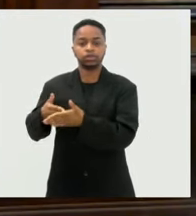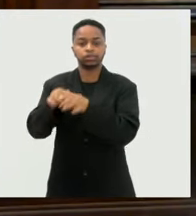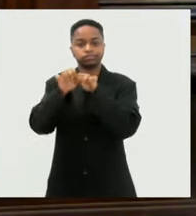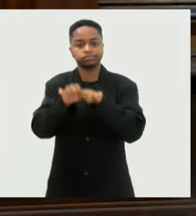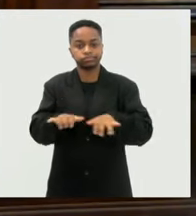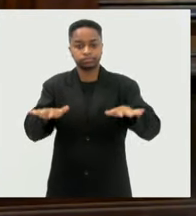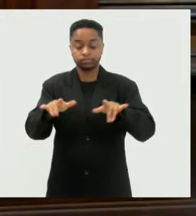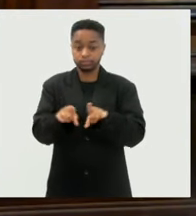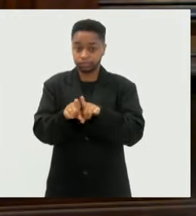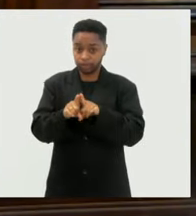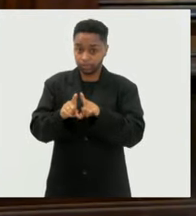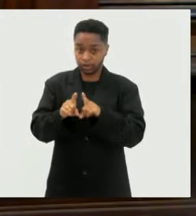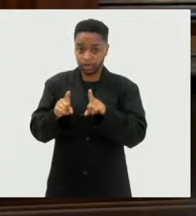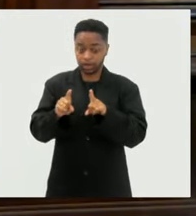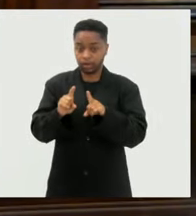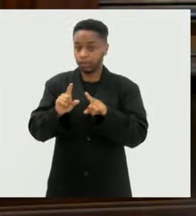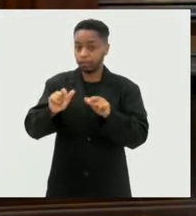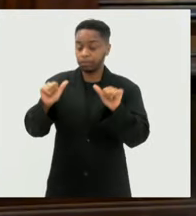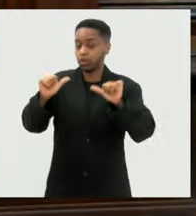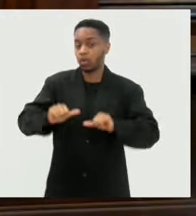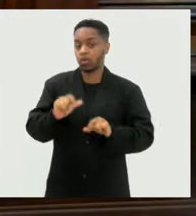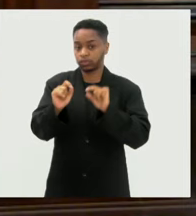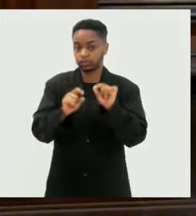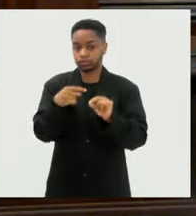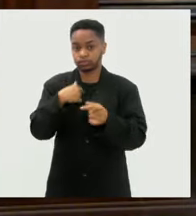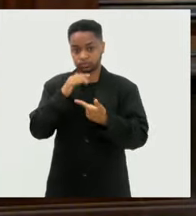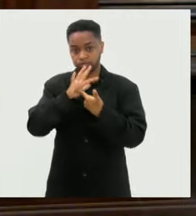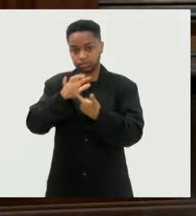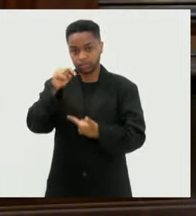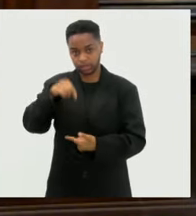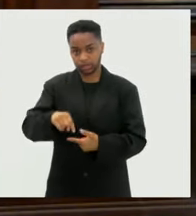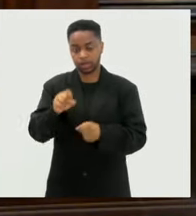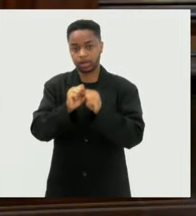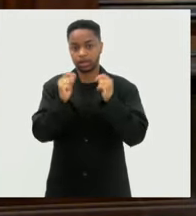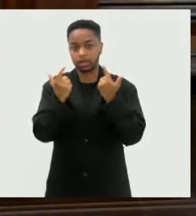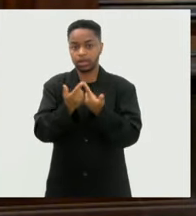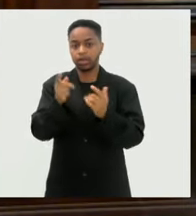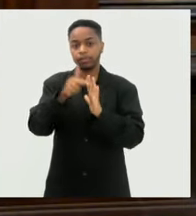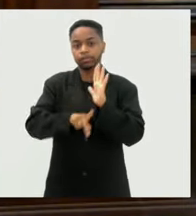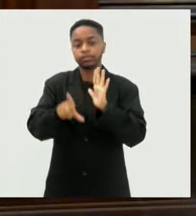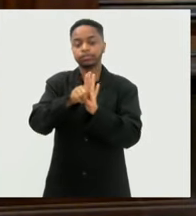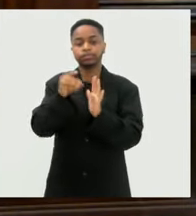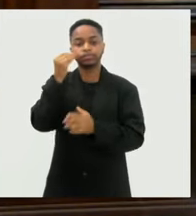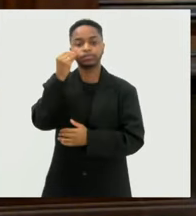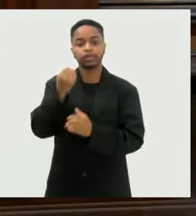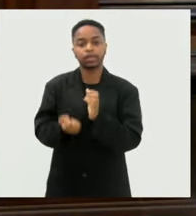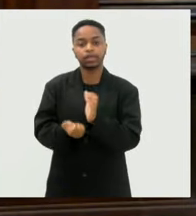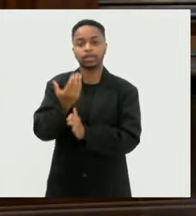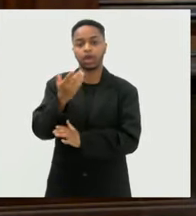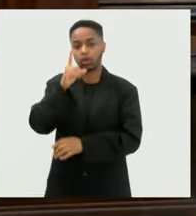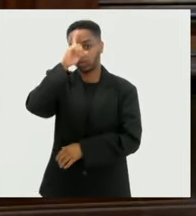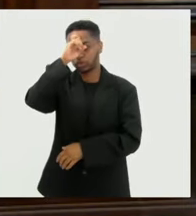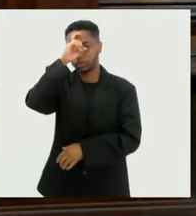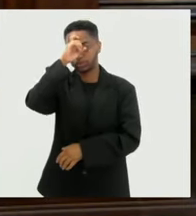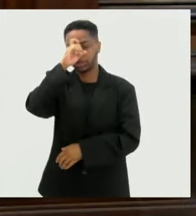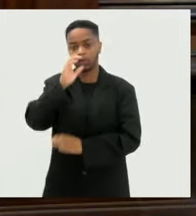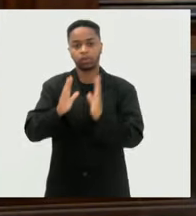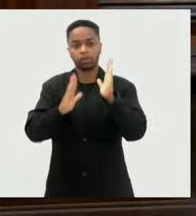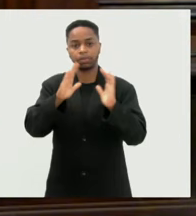que isso, tia Ju, apresentei aqui nessa casa um projeto de lei para a criação de hospitais de